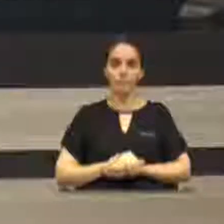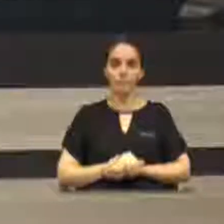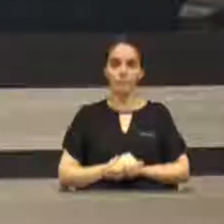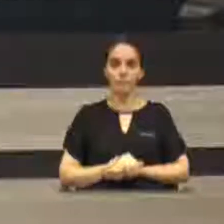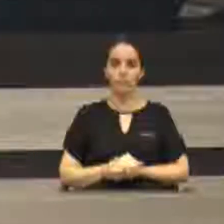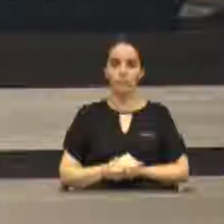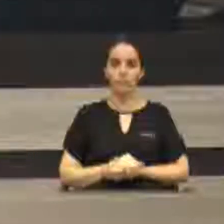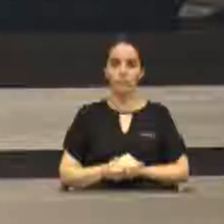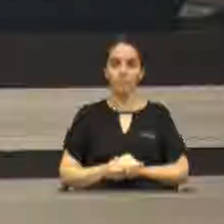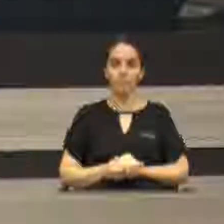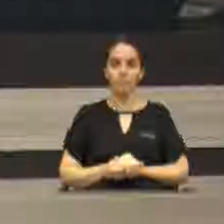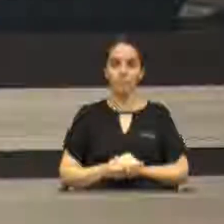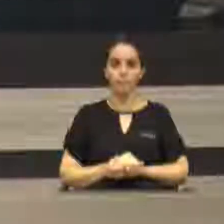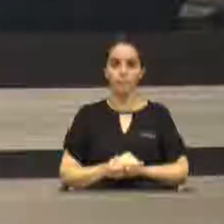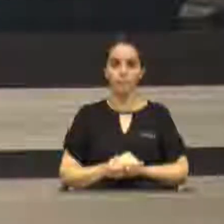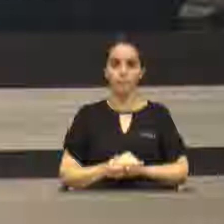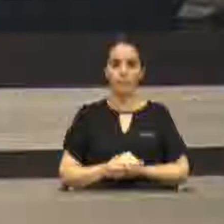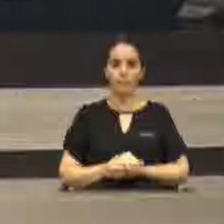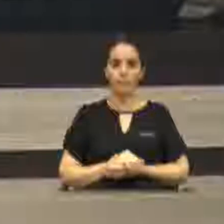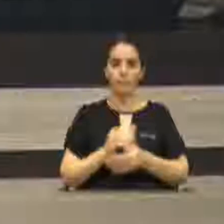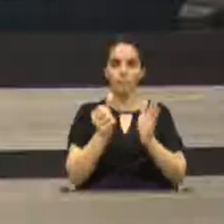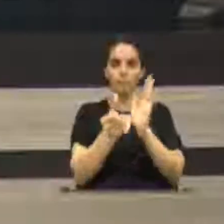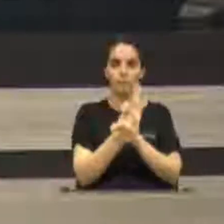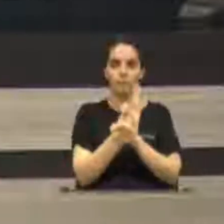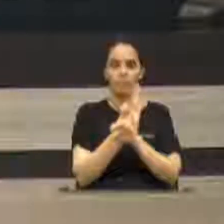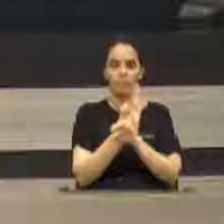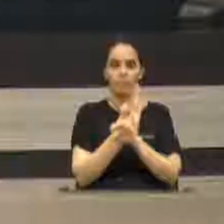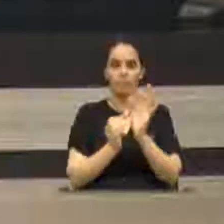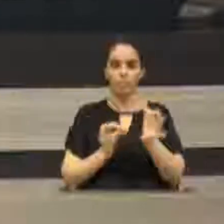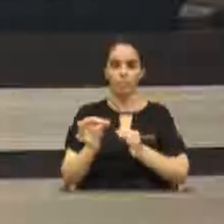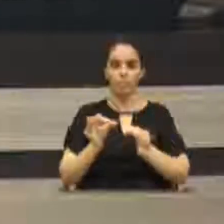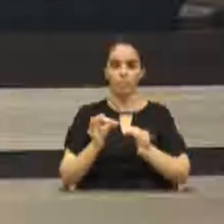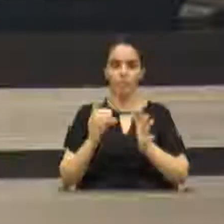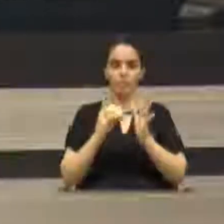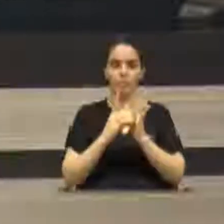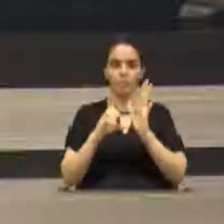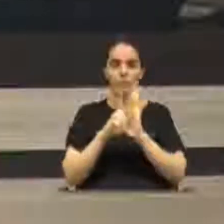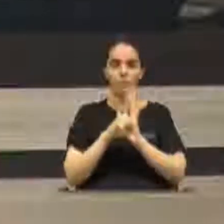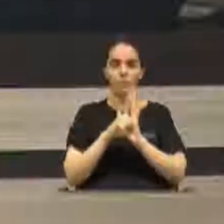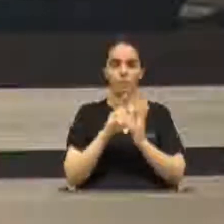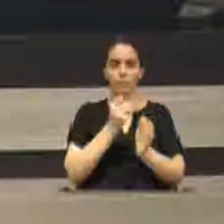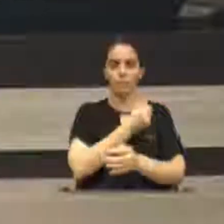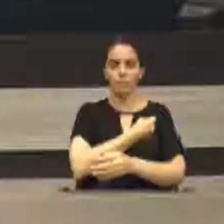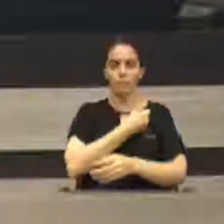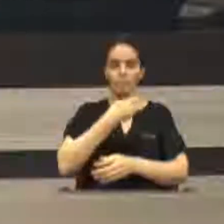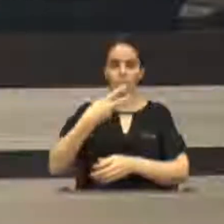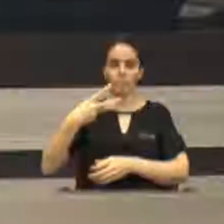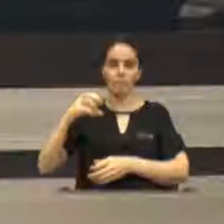plenário. Item 6 da pauta, projeto de decreto legislativo